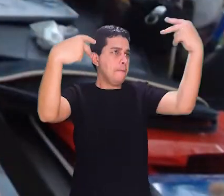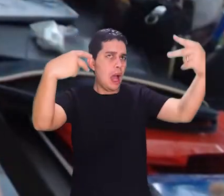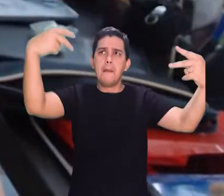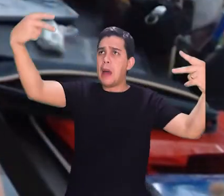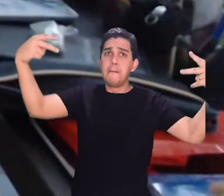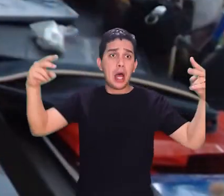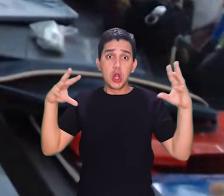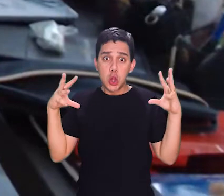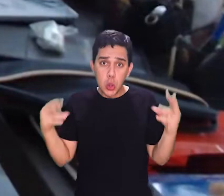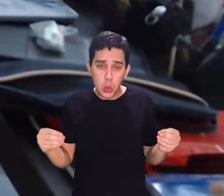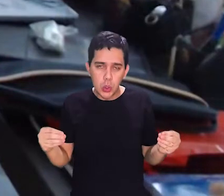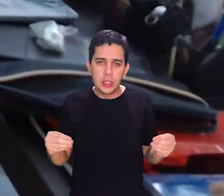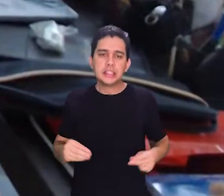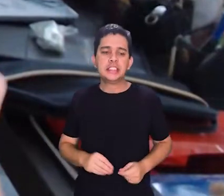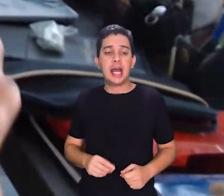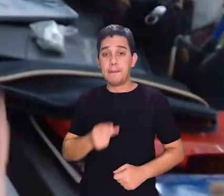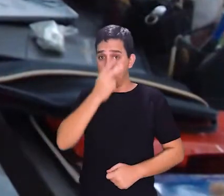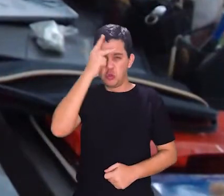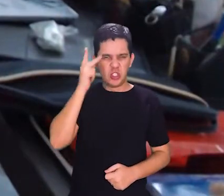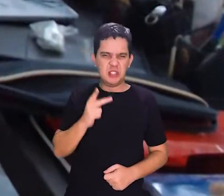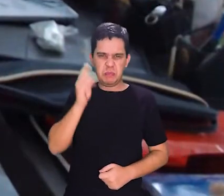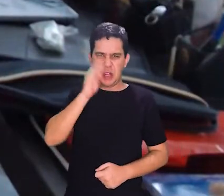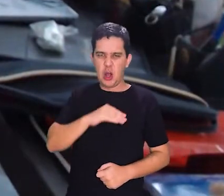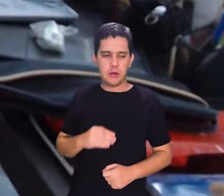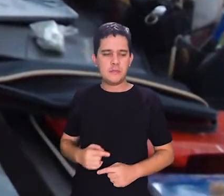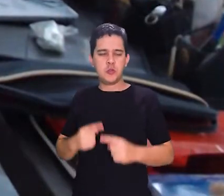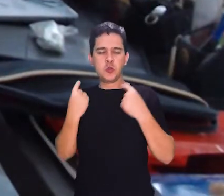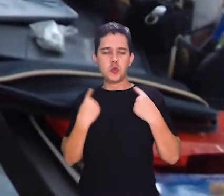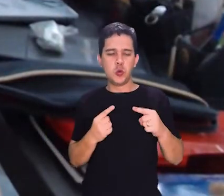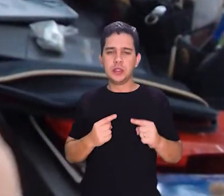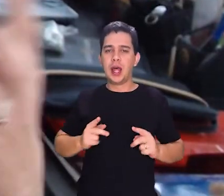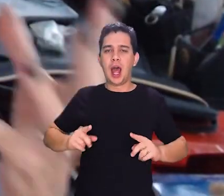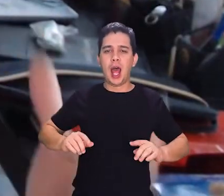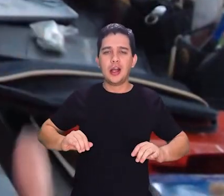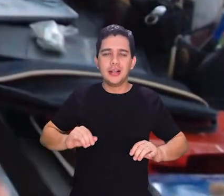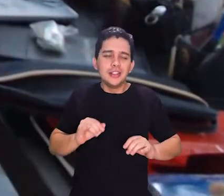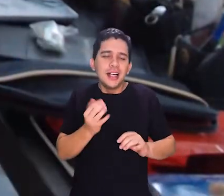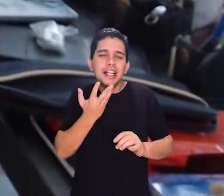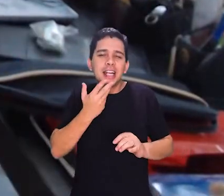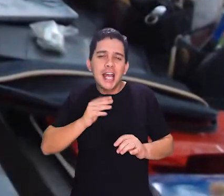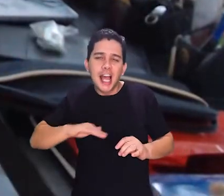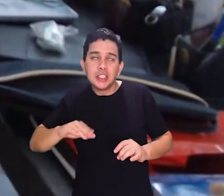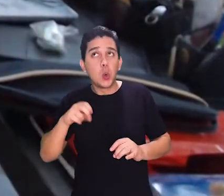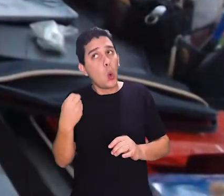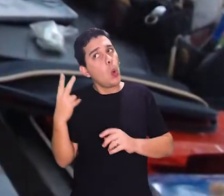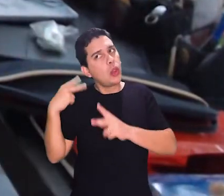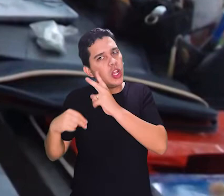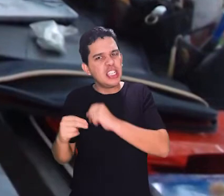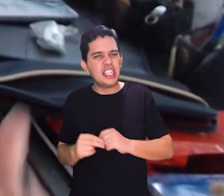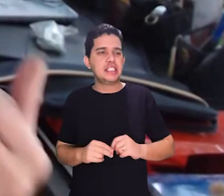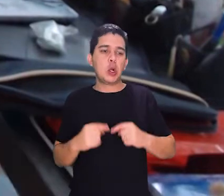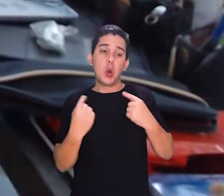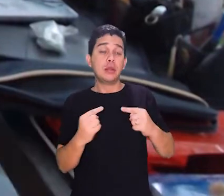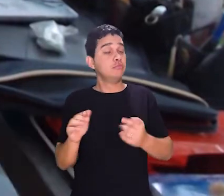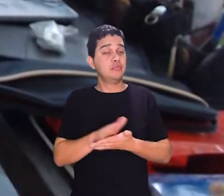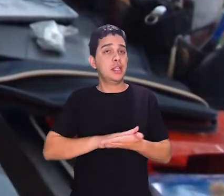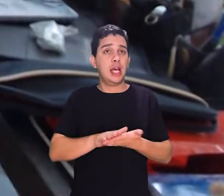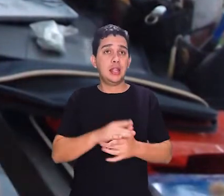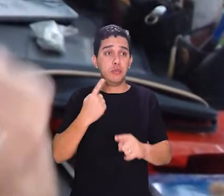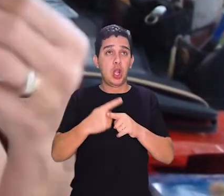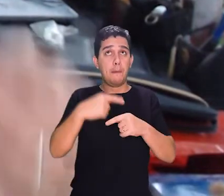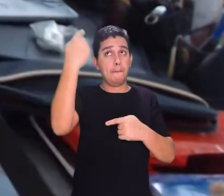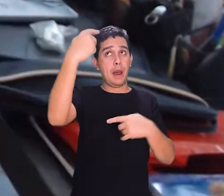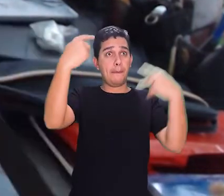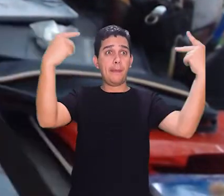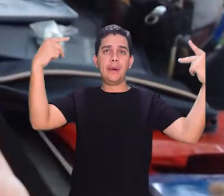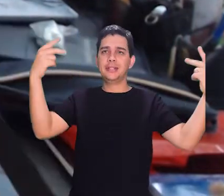perdidos, porque nós não conhecíamos a unidade, nós não sabíamos onde estavam as câmeras, como era esse monitoramento, esse mapeamento. A partir de hoje nós